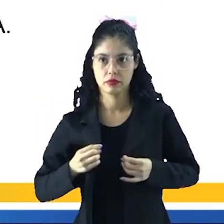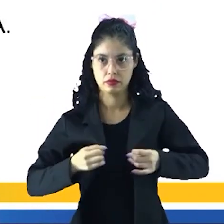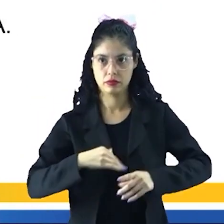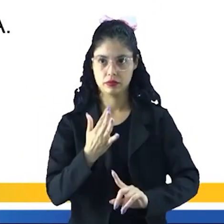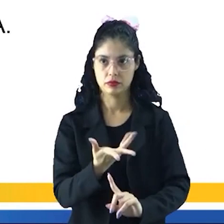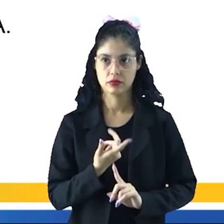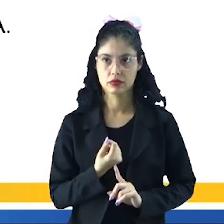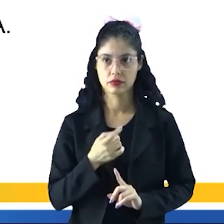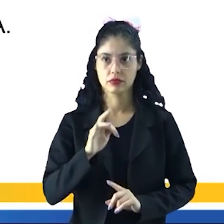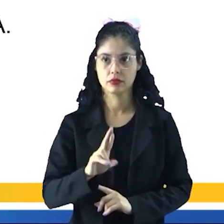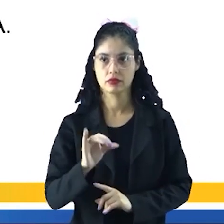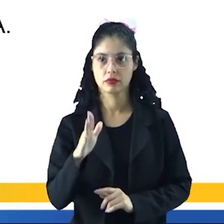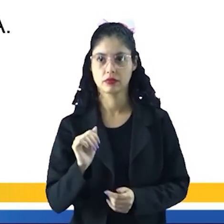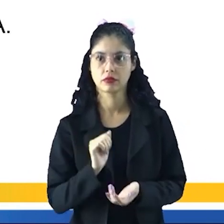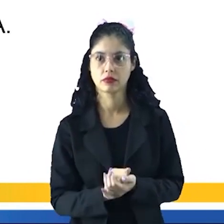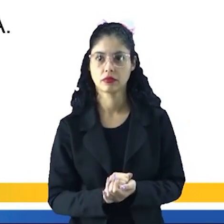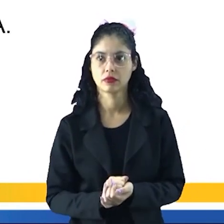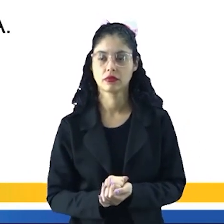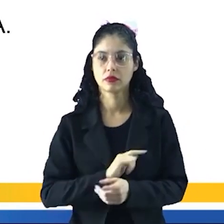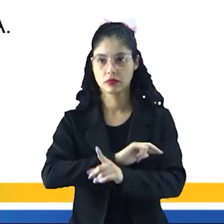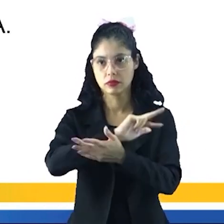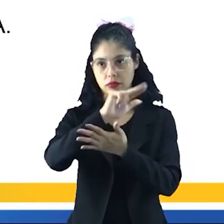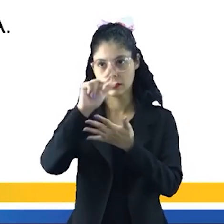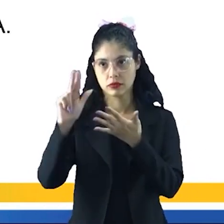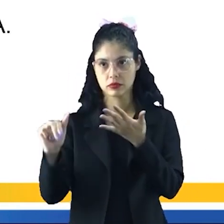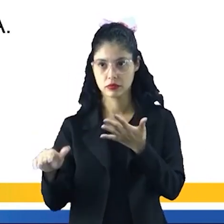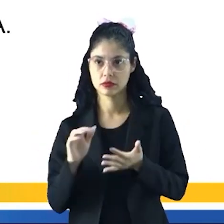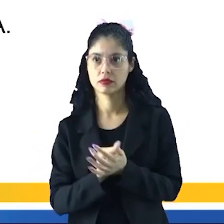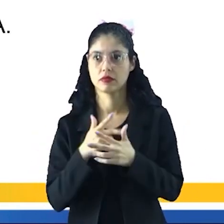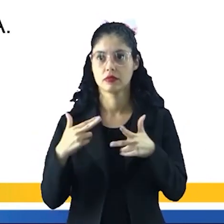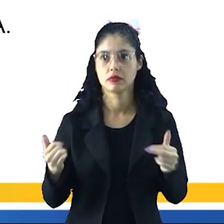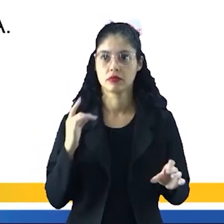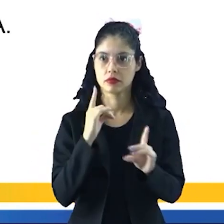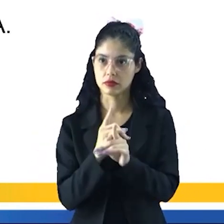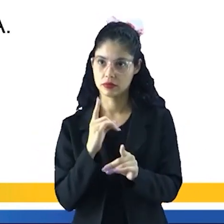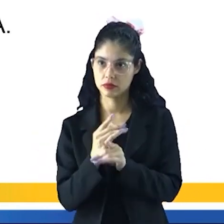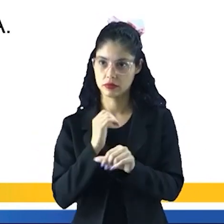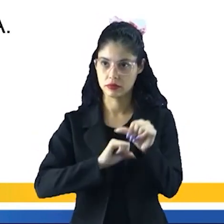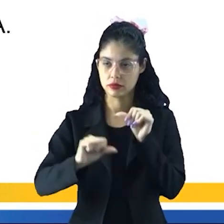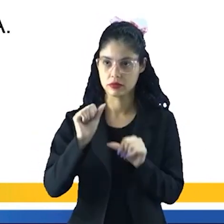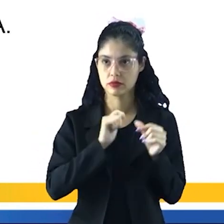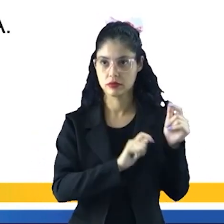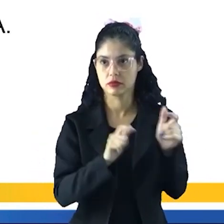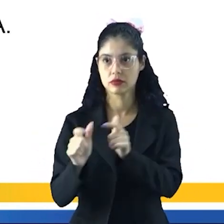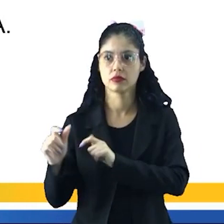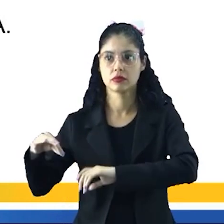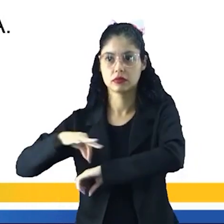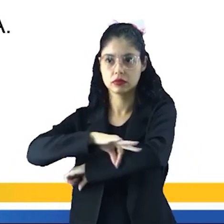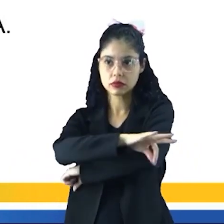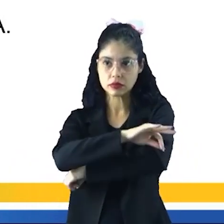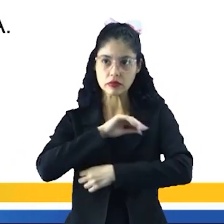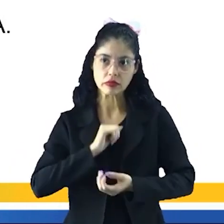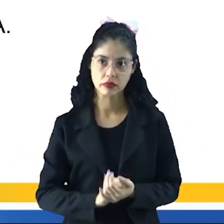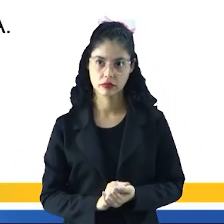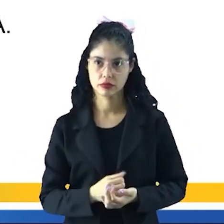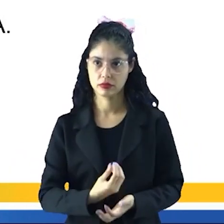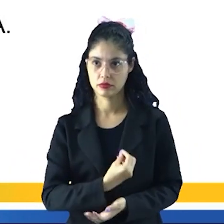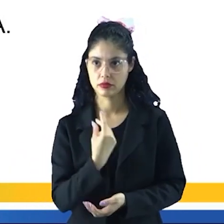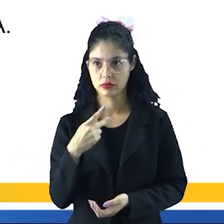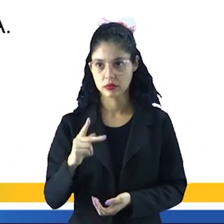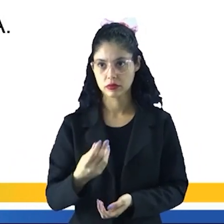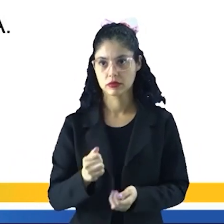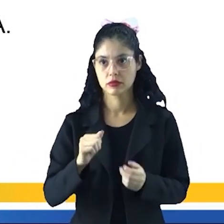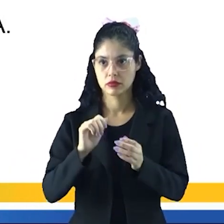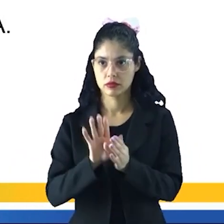Ele é artista da instalação. Carvalhosa usa diversos meios e objetos encontrados para transformar o espaço